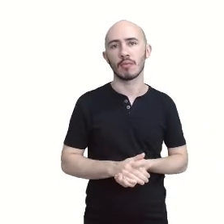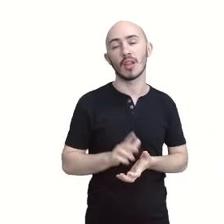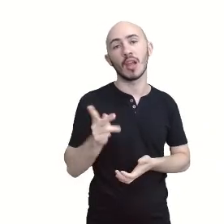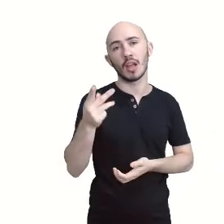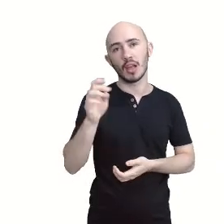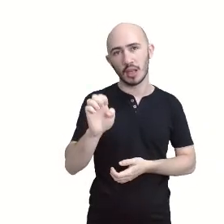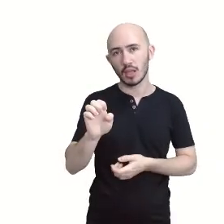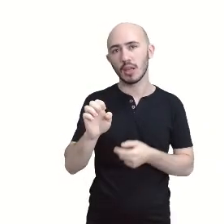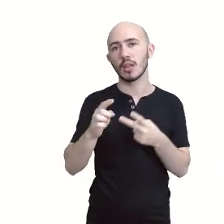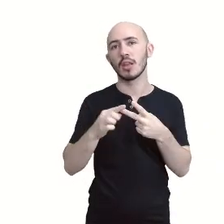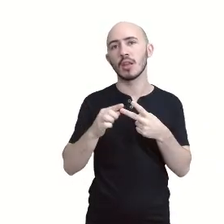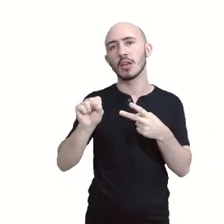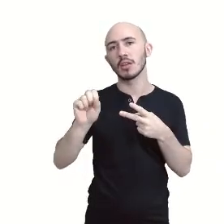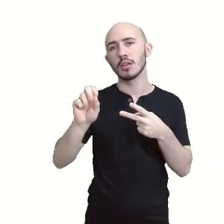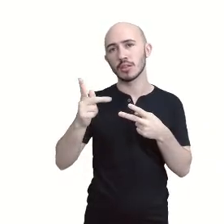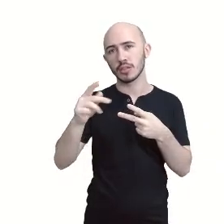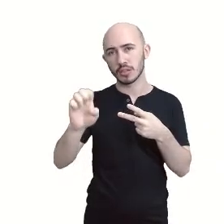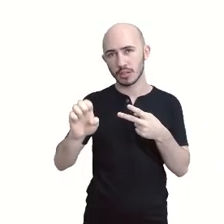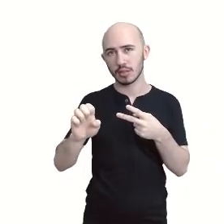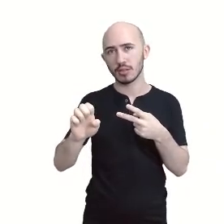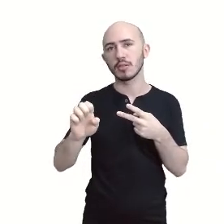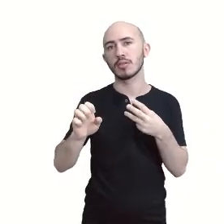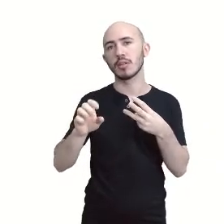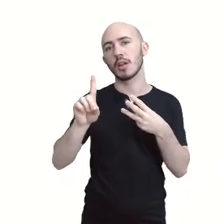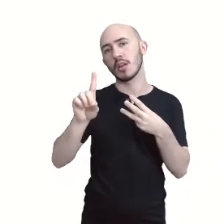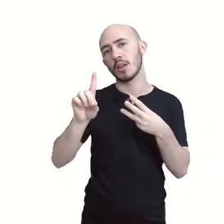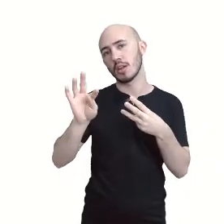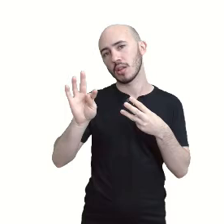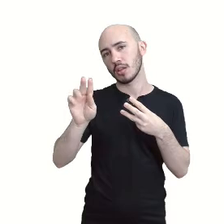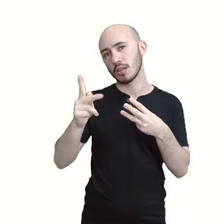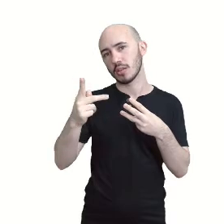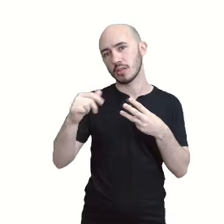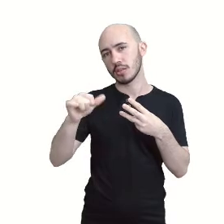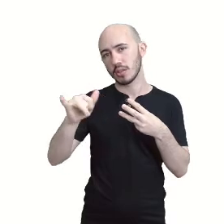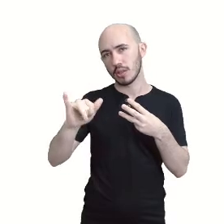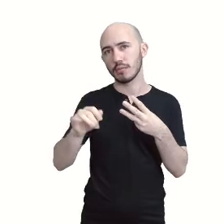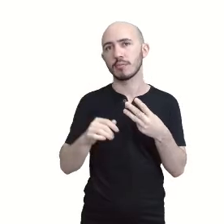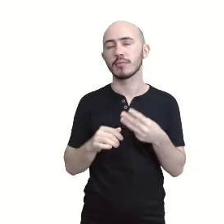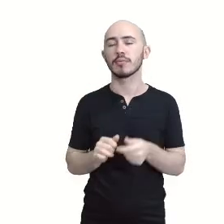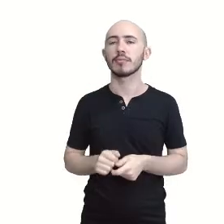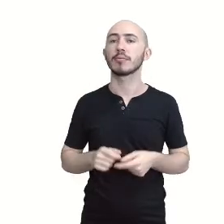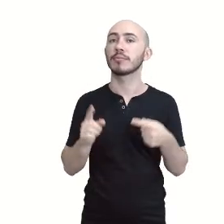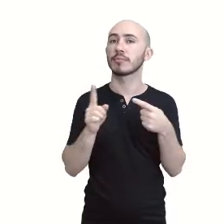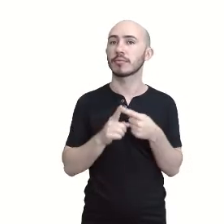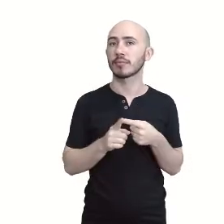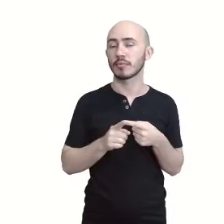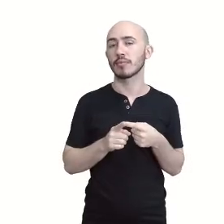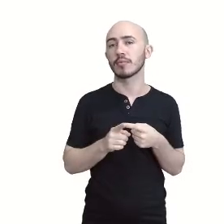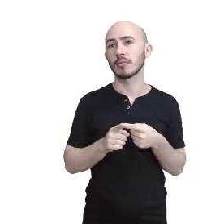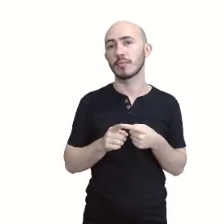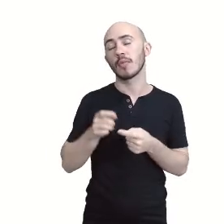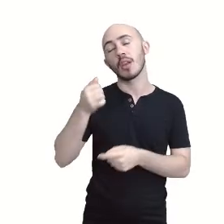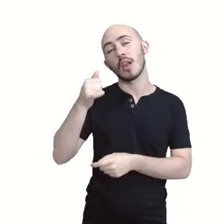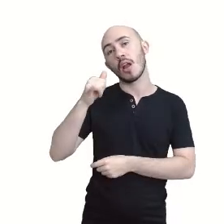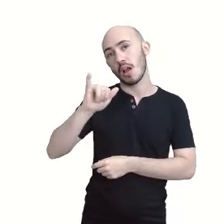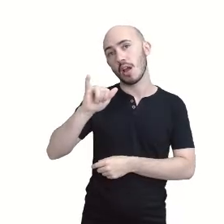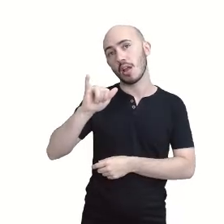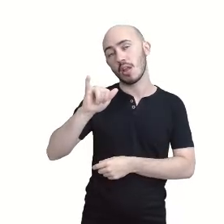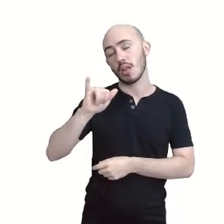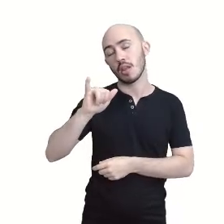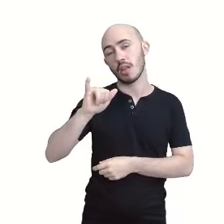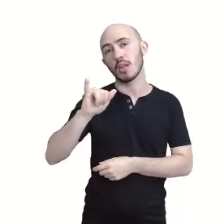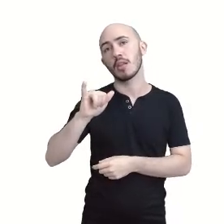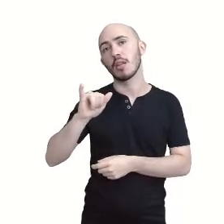nossos sujeitos. I, you, aqui ó, todos eles já traduzidos para vocês. I, you, he,